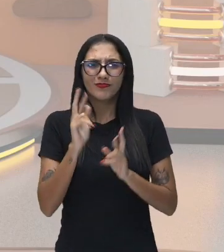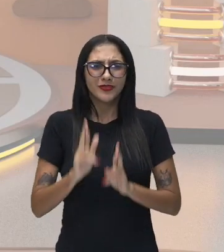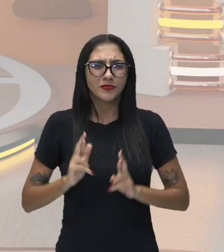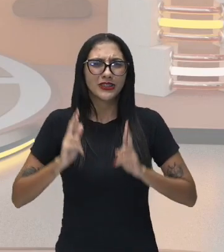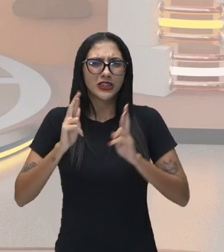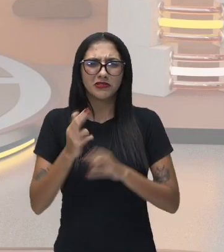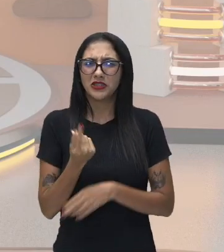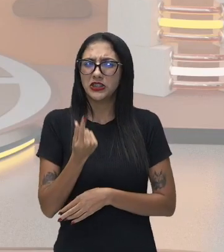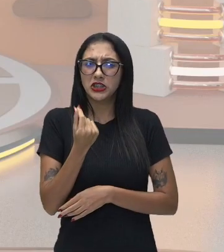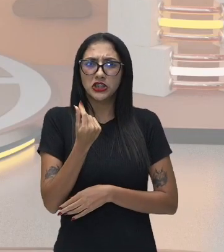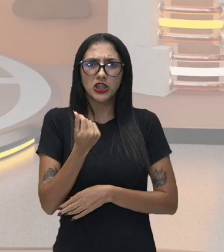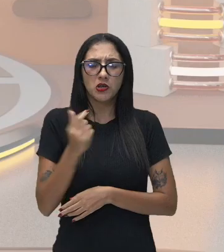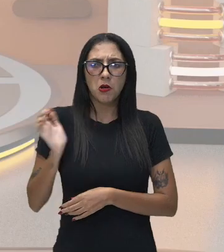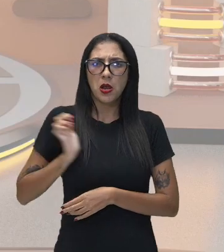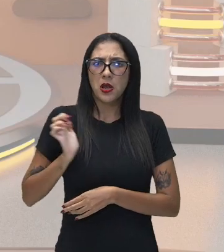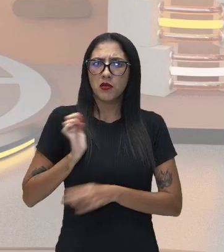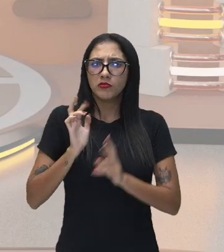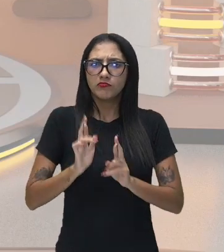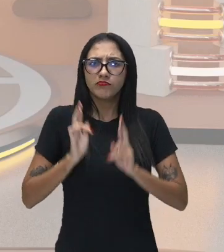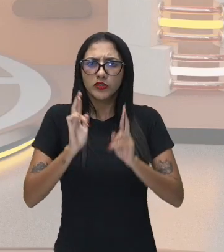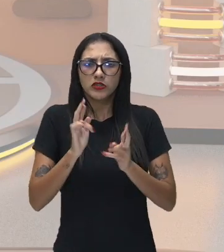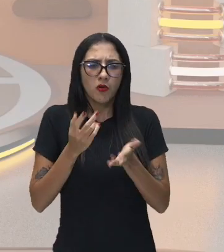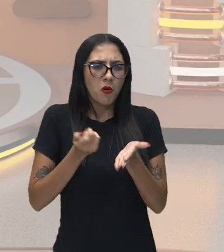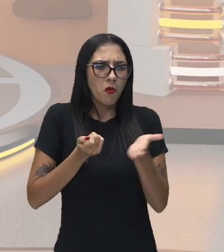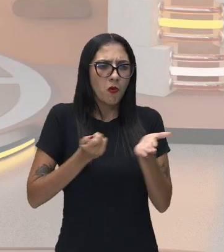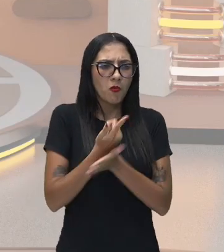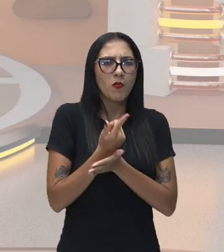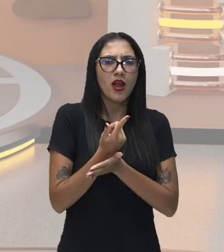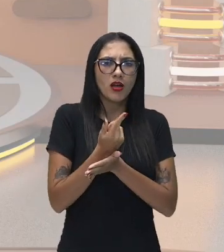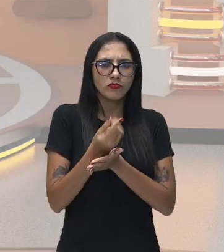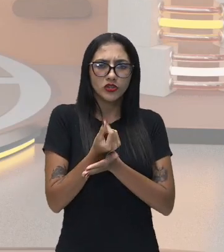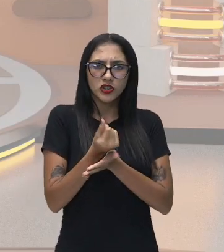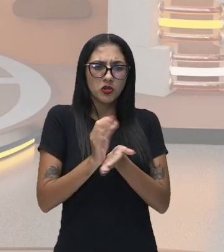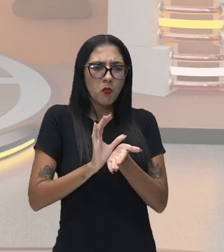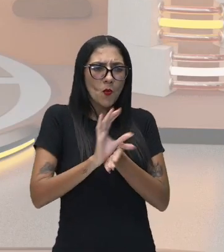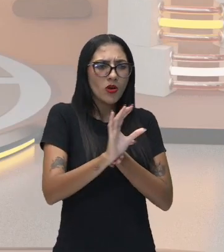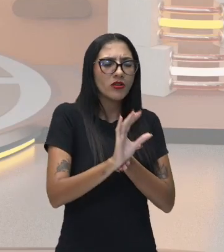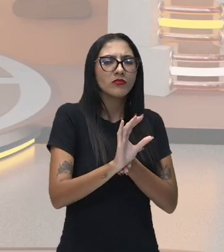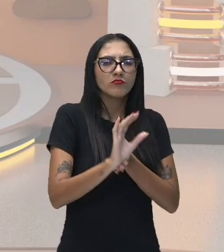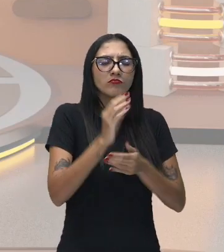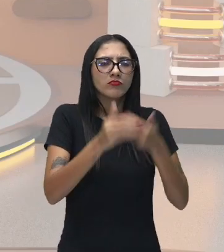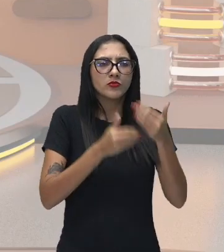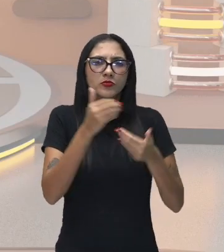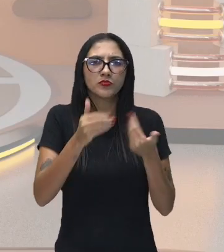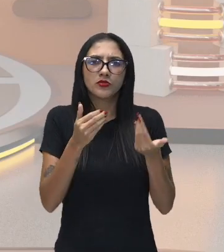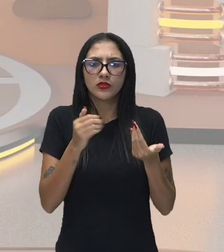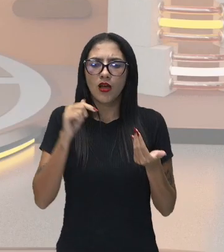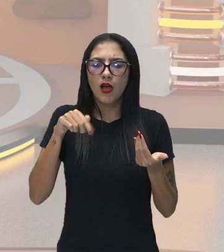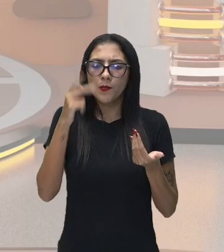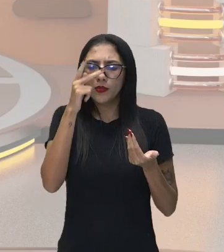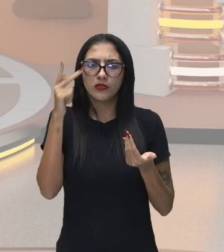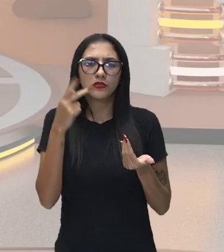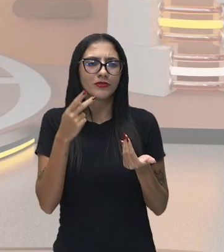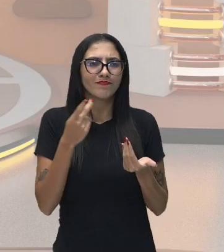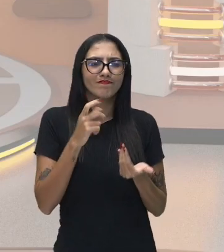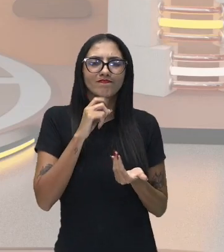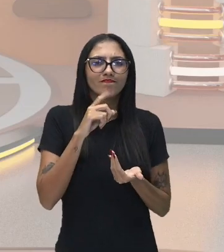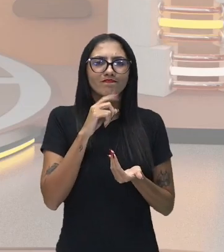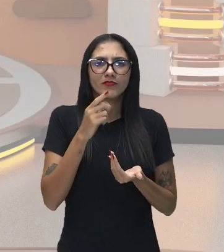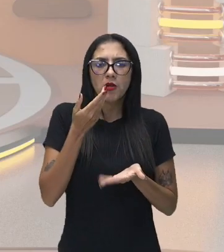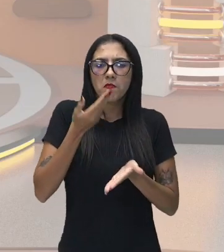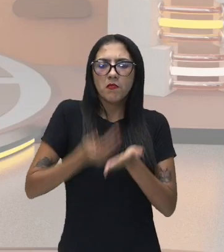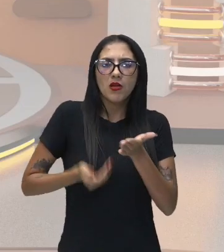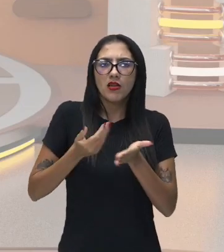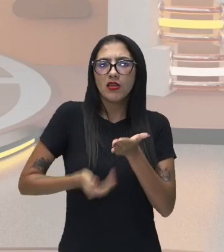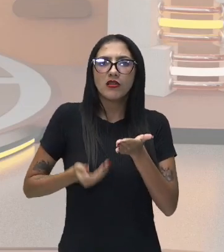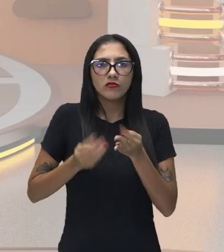suas economias na compra de ações, no final das contas, perdeu tudo e ficou pobre. Muita gente entrou de